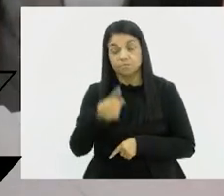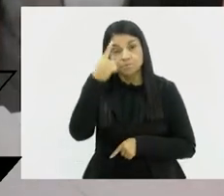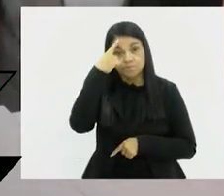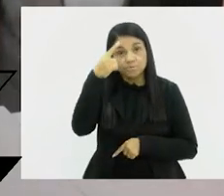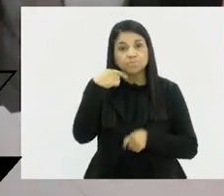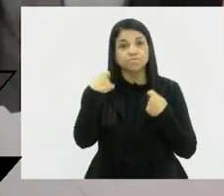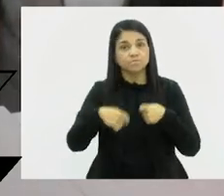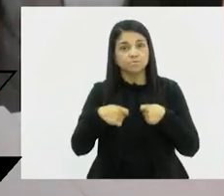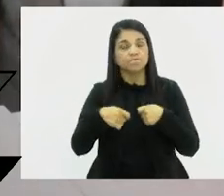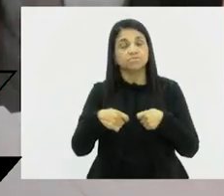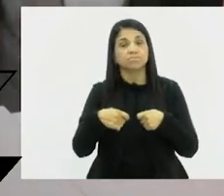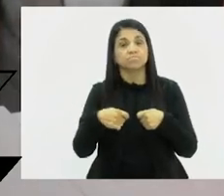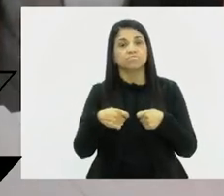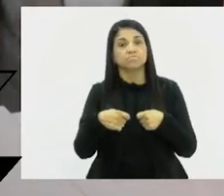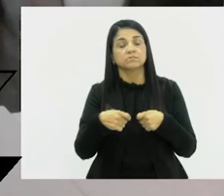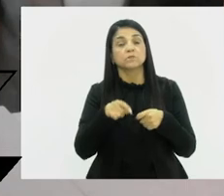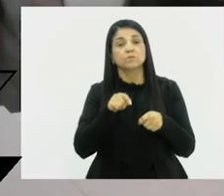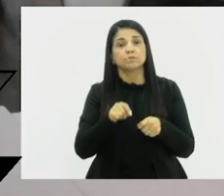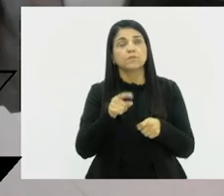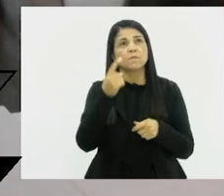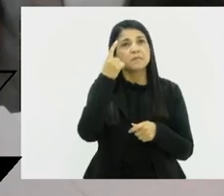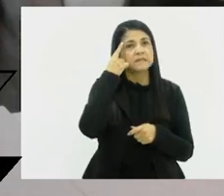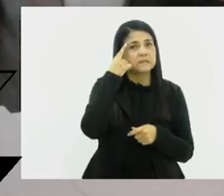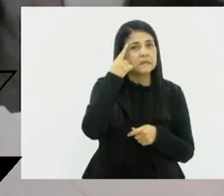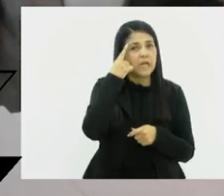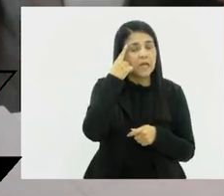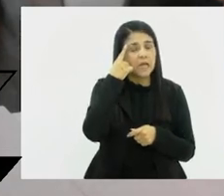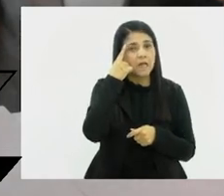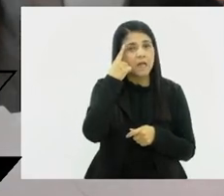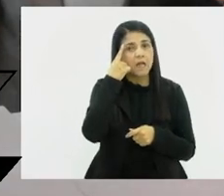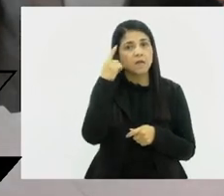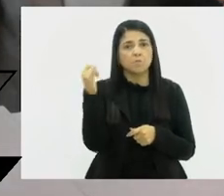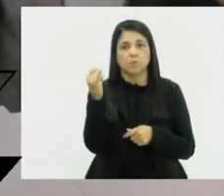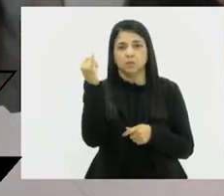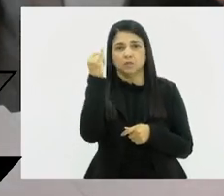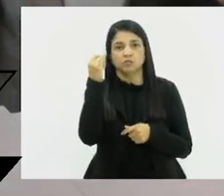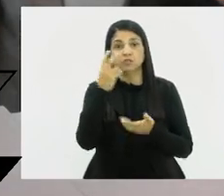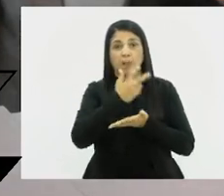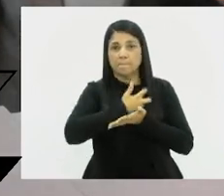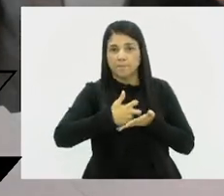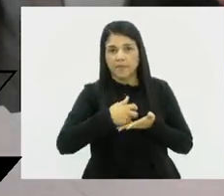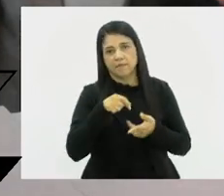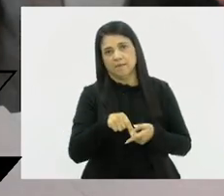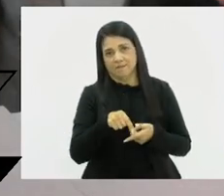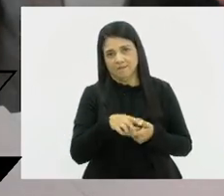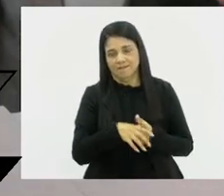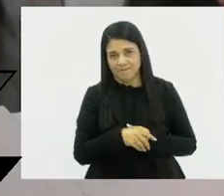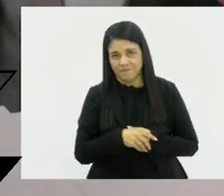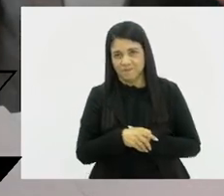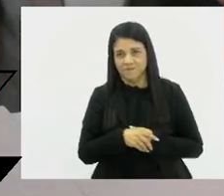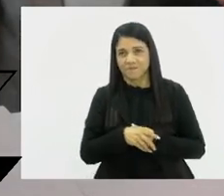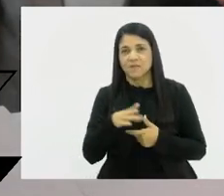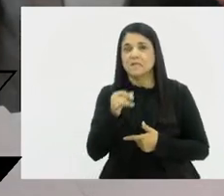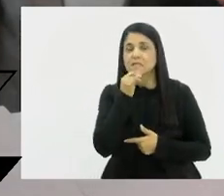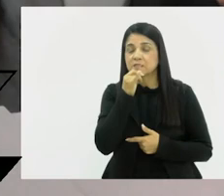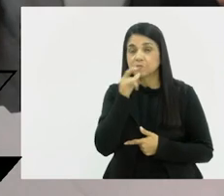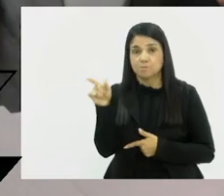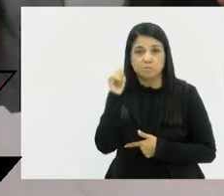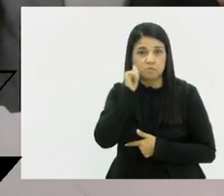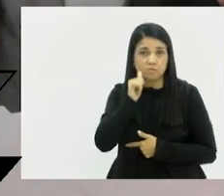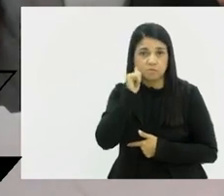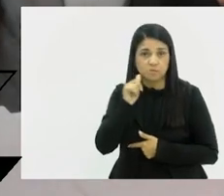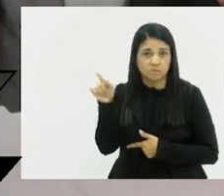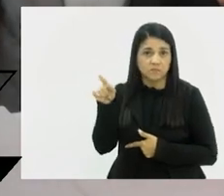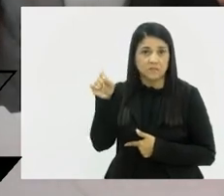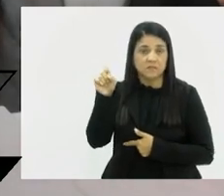no ressarcimento, é importante se pensar na penalização. No caso daquela senhora, por exemplo, de Saquarema, que foi o